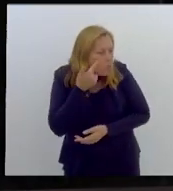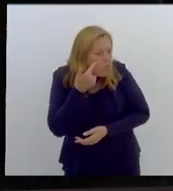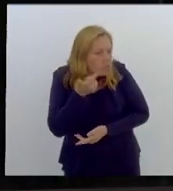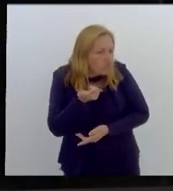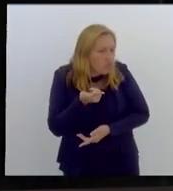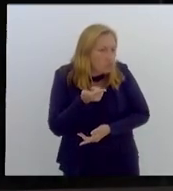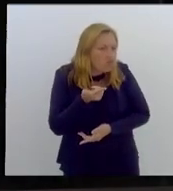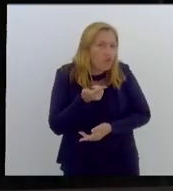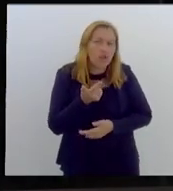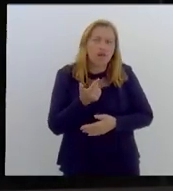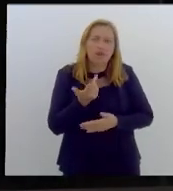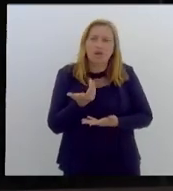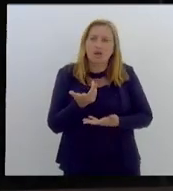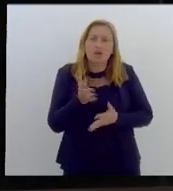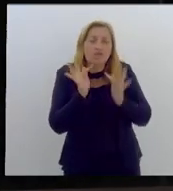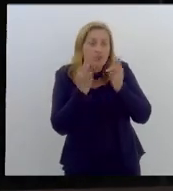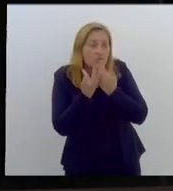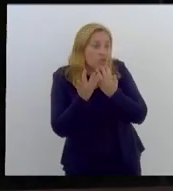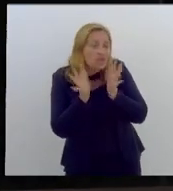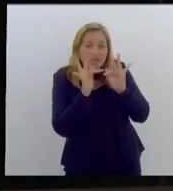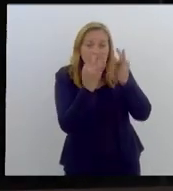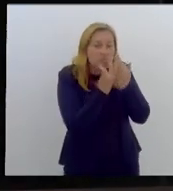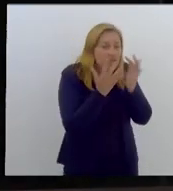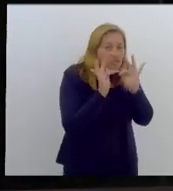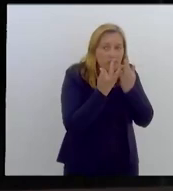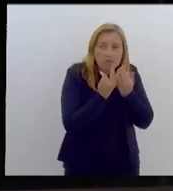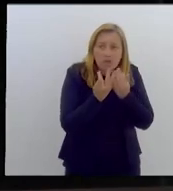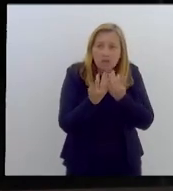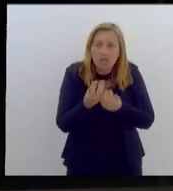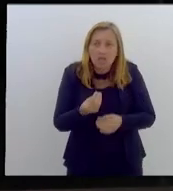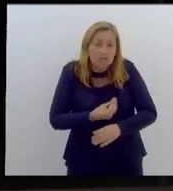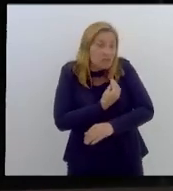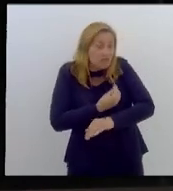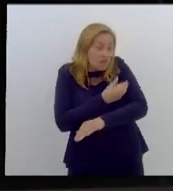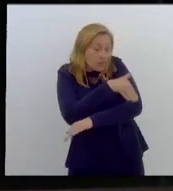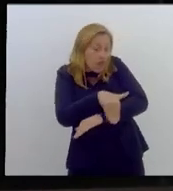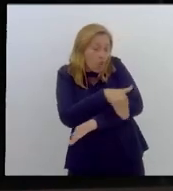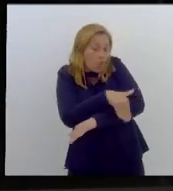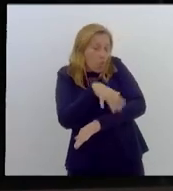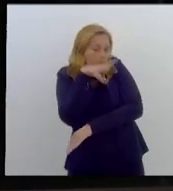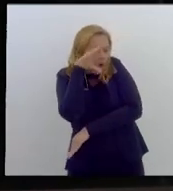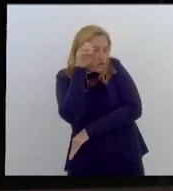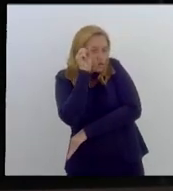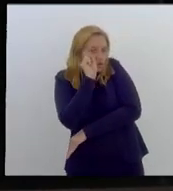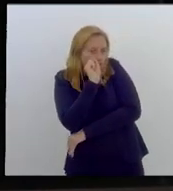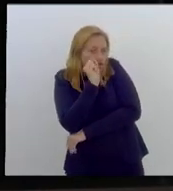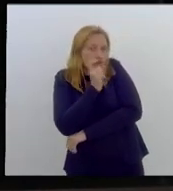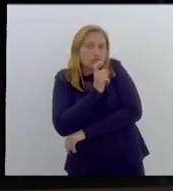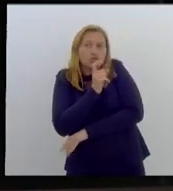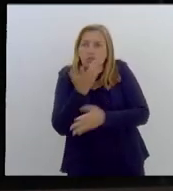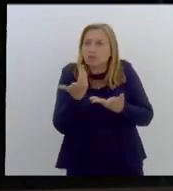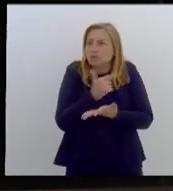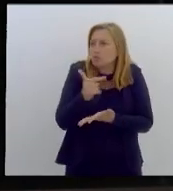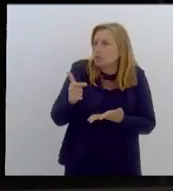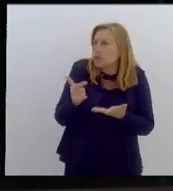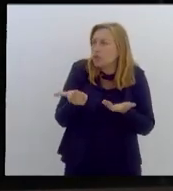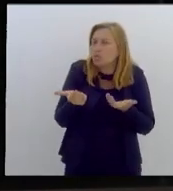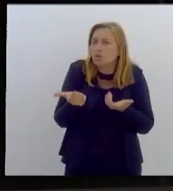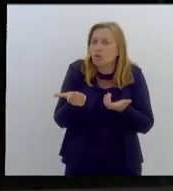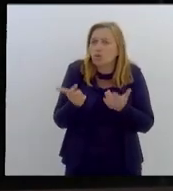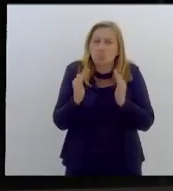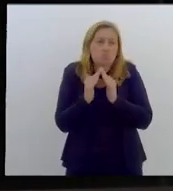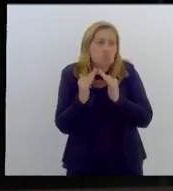das marquises famílias e mais famílias que vão passar, inclusive, as noites, porque não tem